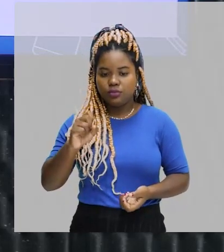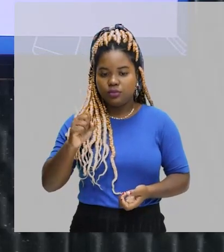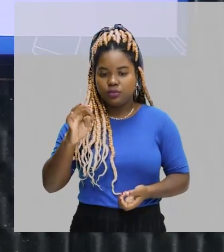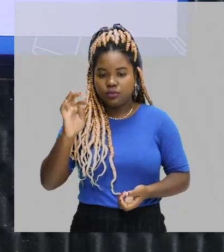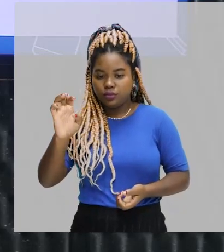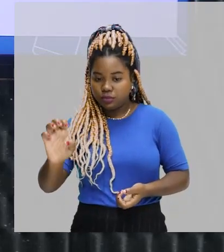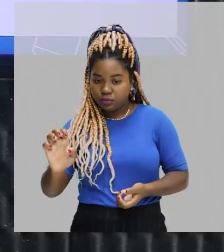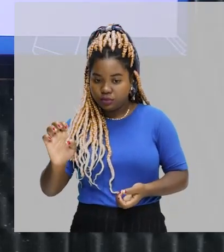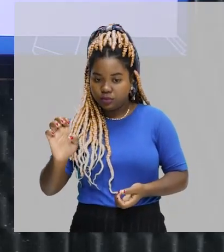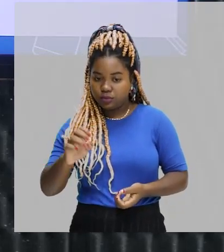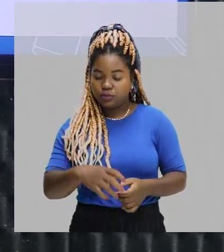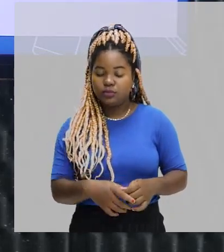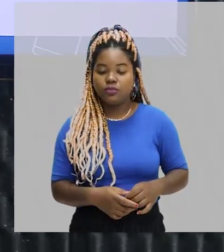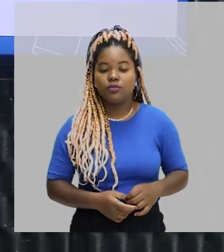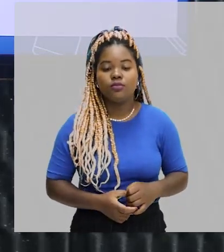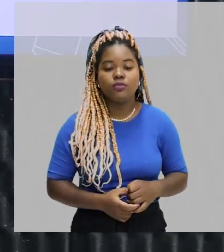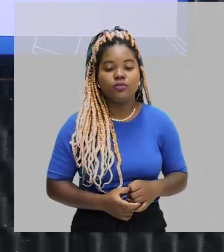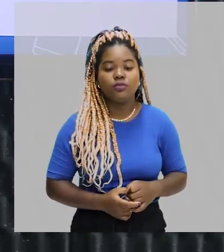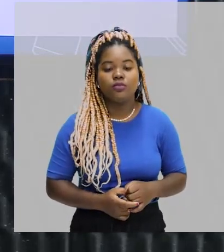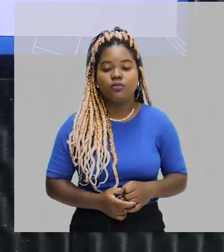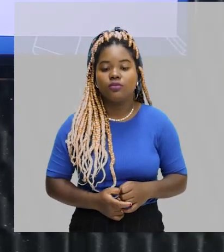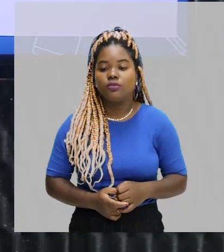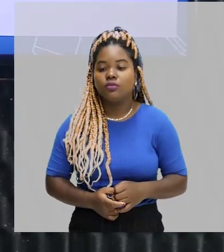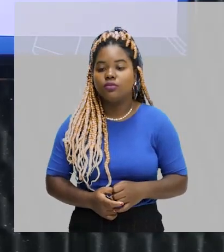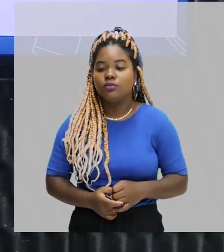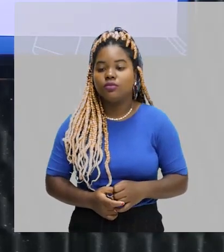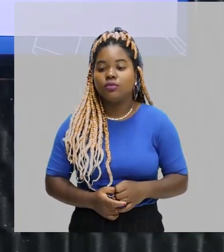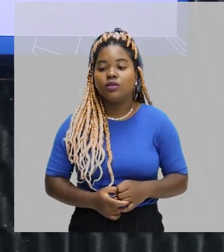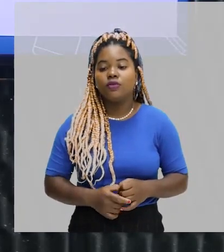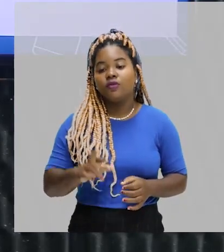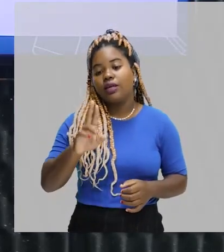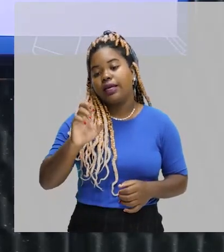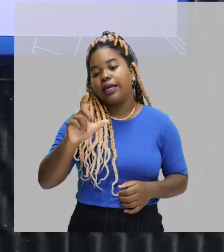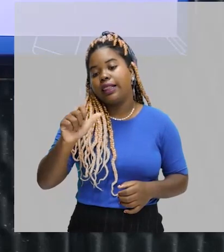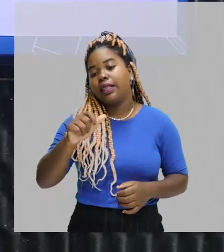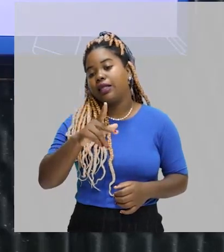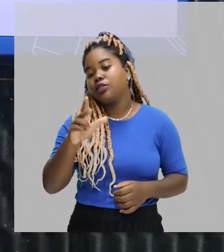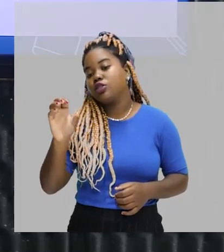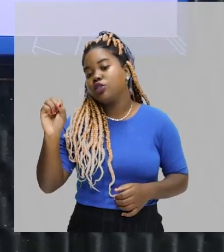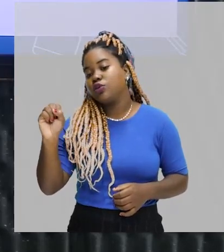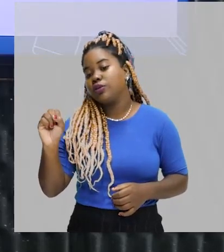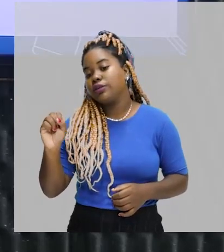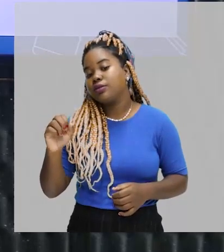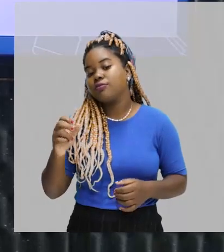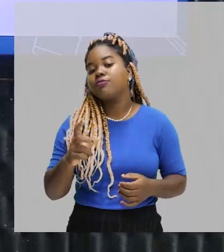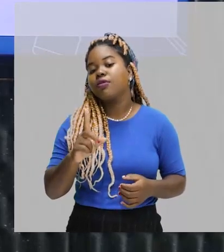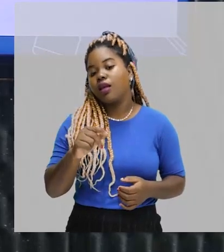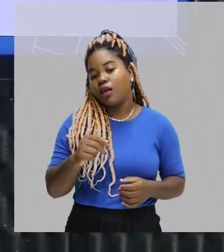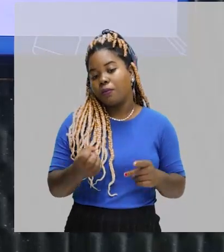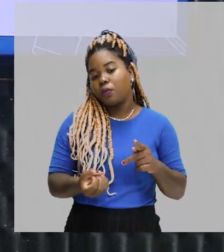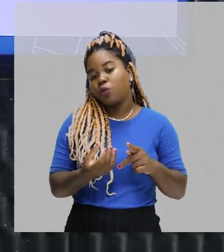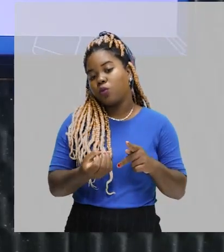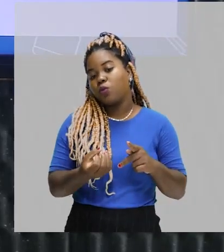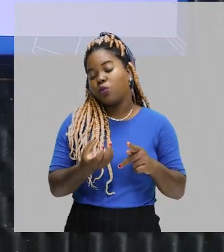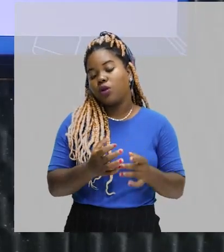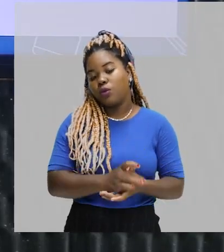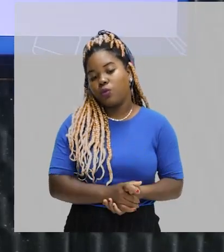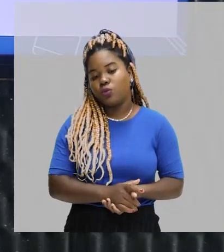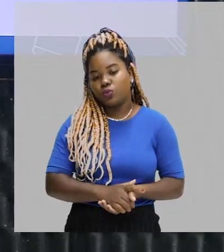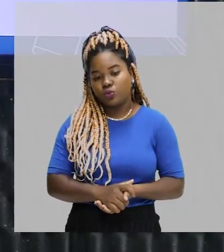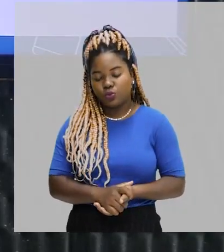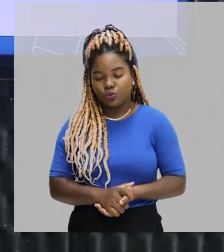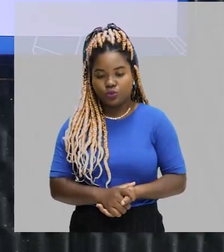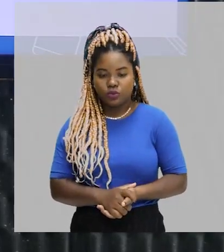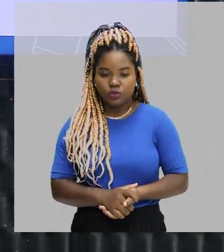que existe uma relação. Se fosse relações, aí seria existem. Tá bom? Então, por isso que não pode ser nem